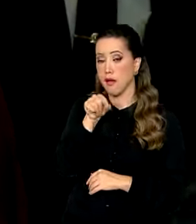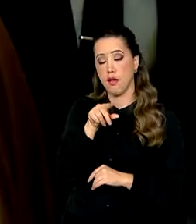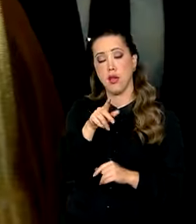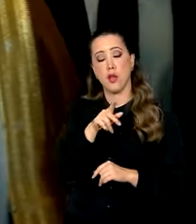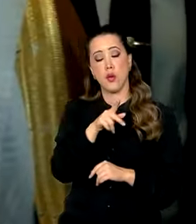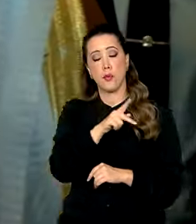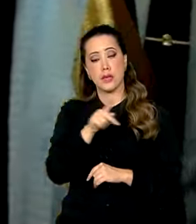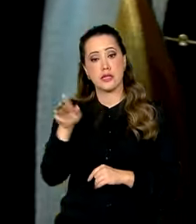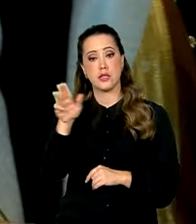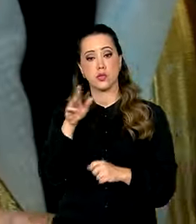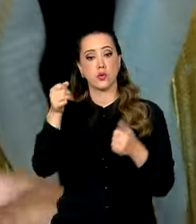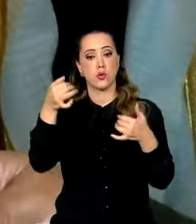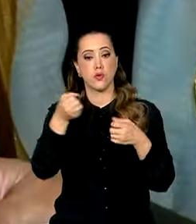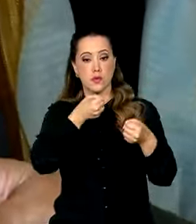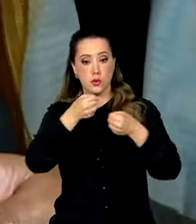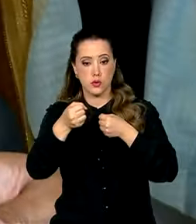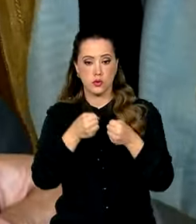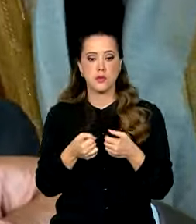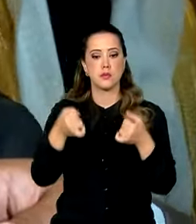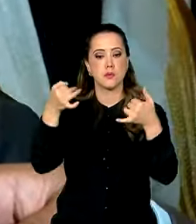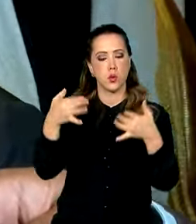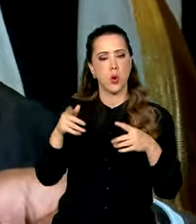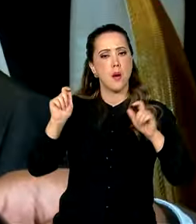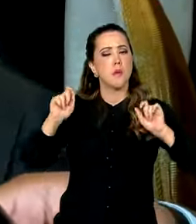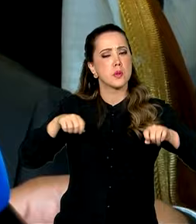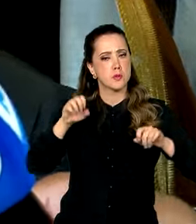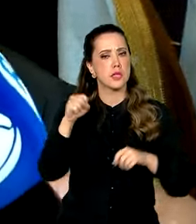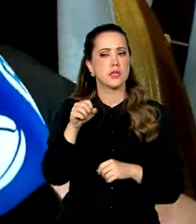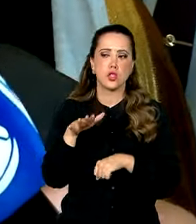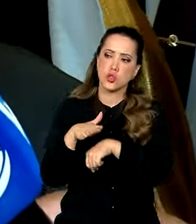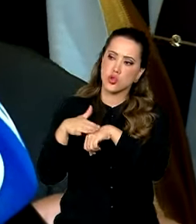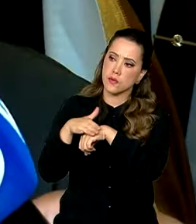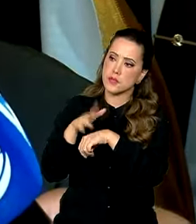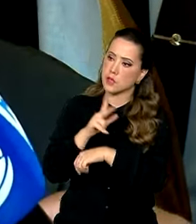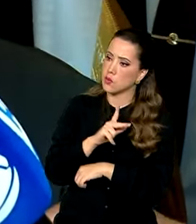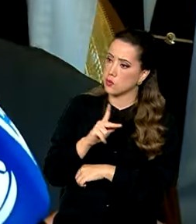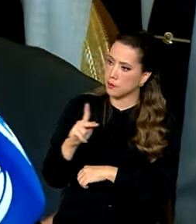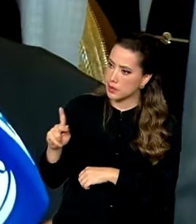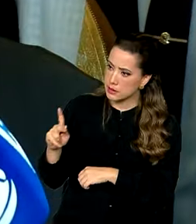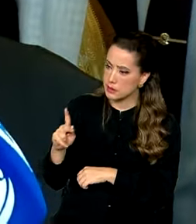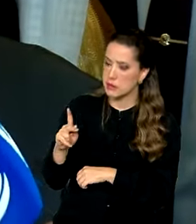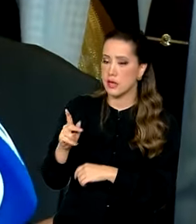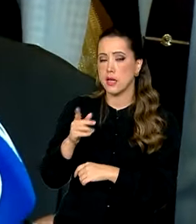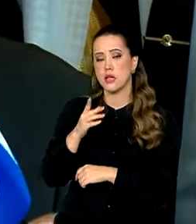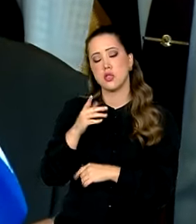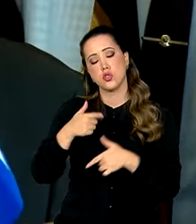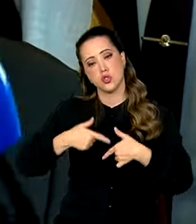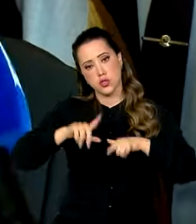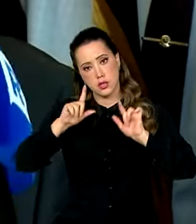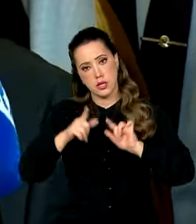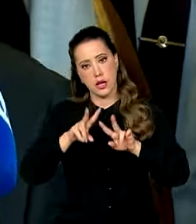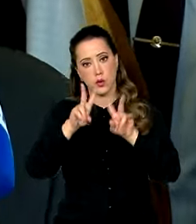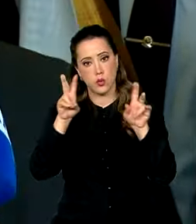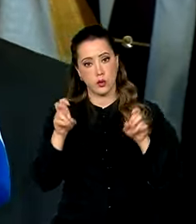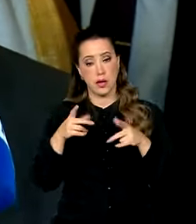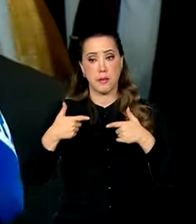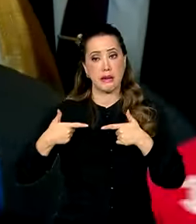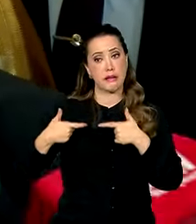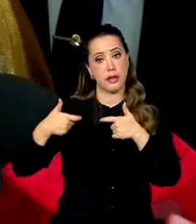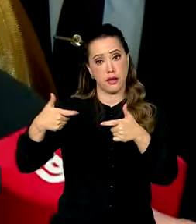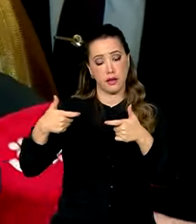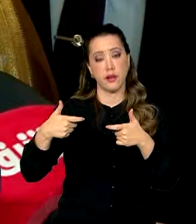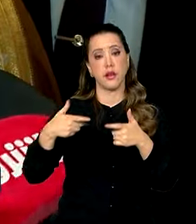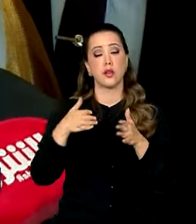com jornalistas e não descartou a possibilidade de conversar com o presidente de Israel sobre a guerra com o Hamas